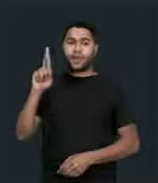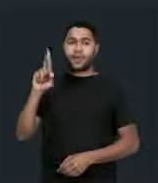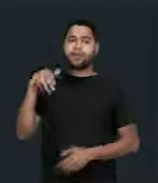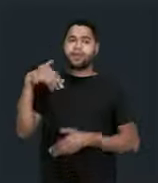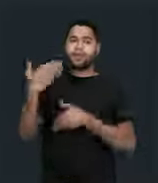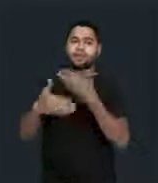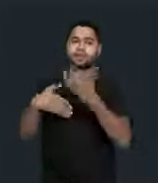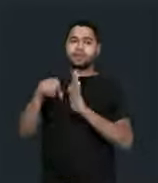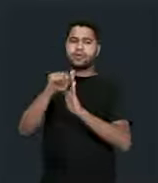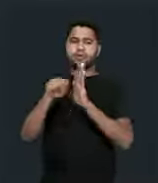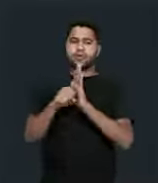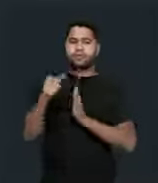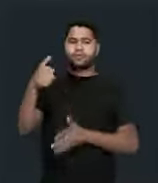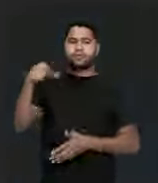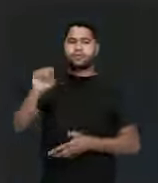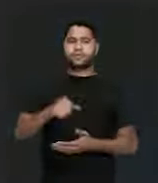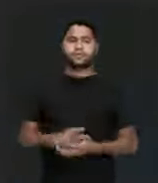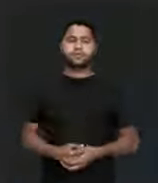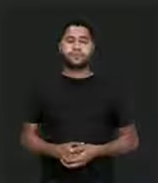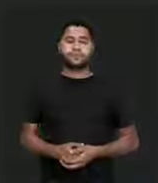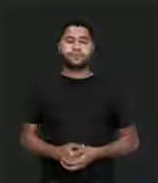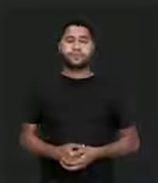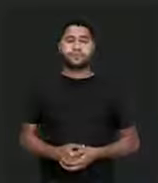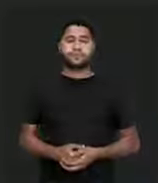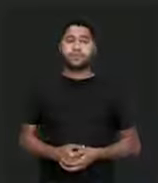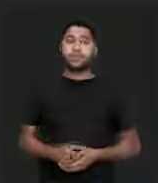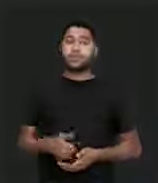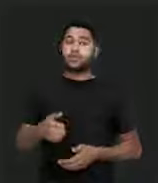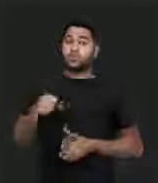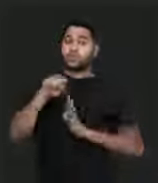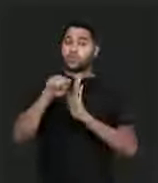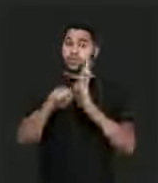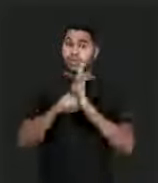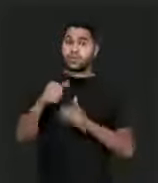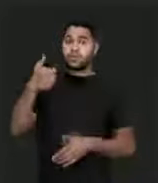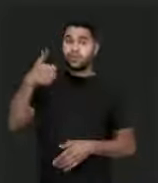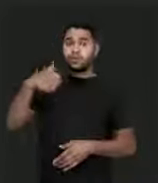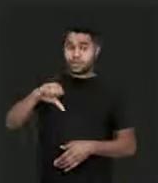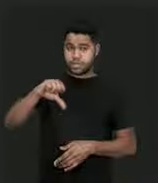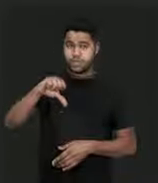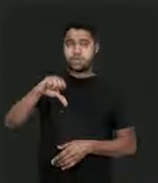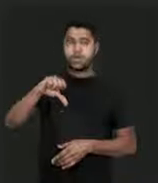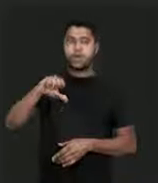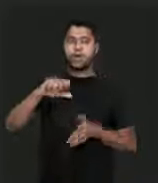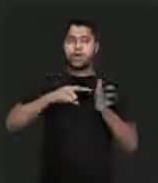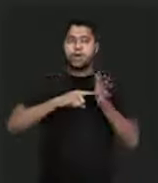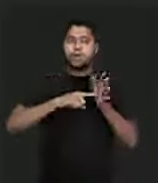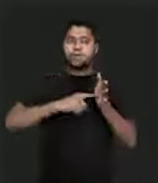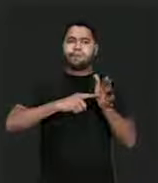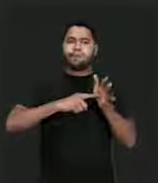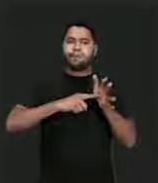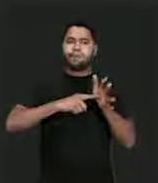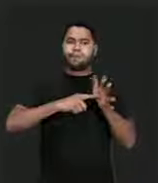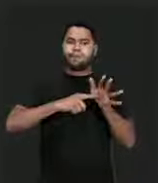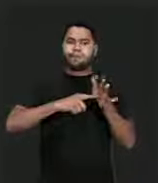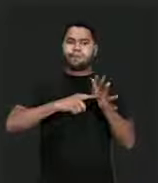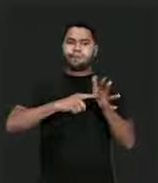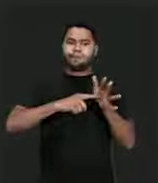desenvolvidas no século XVIII. No século XIX, os motores de combustão